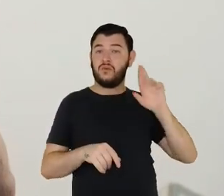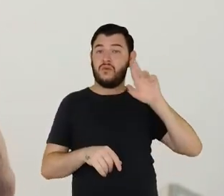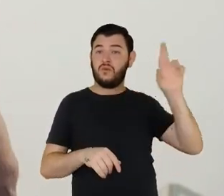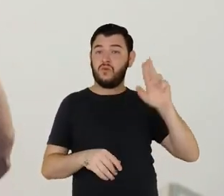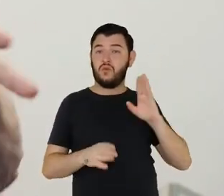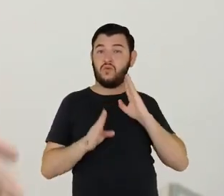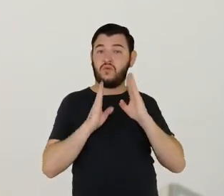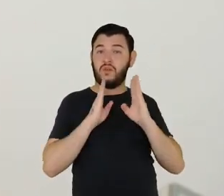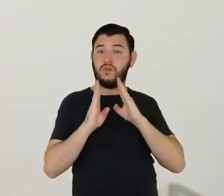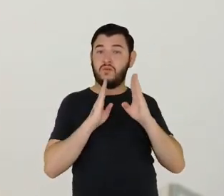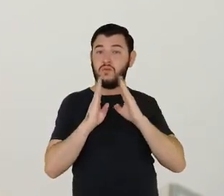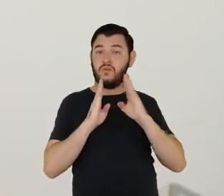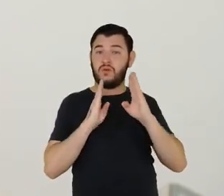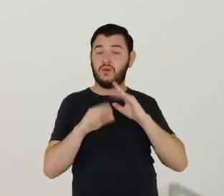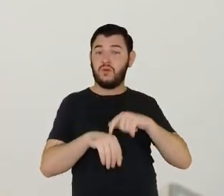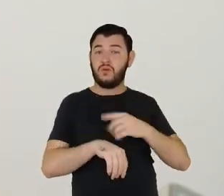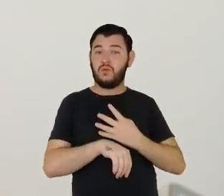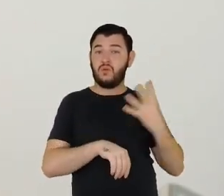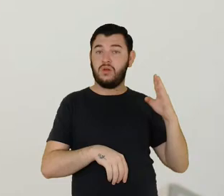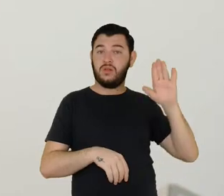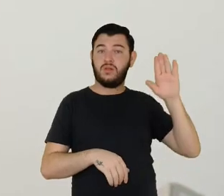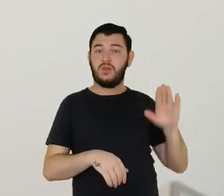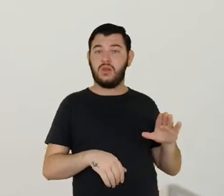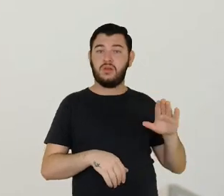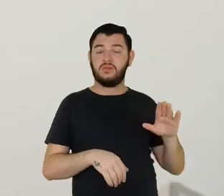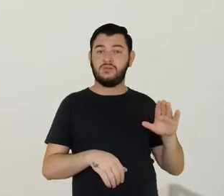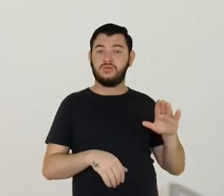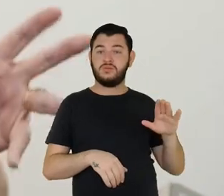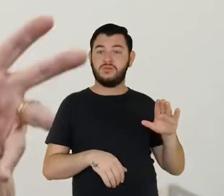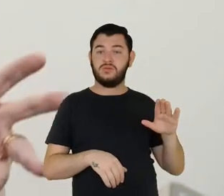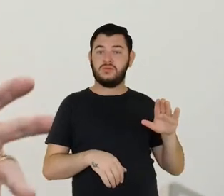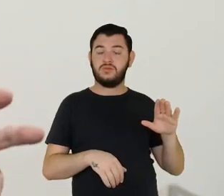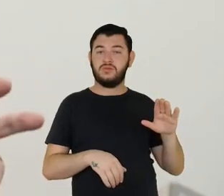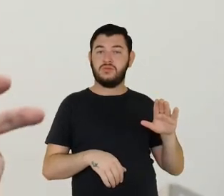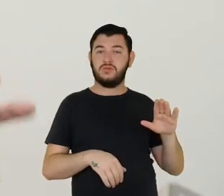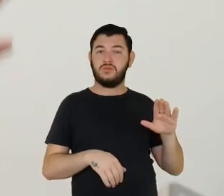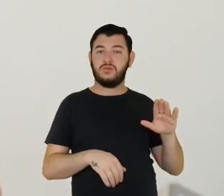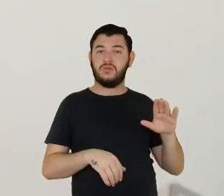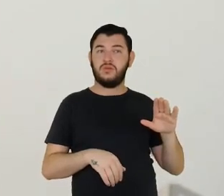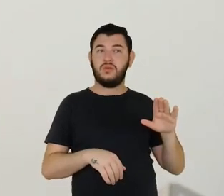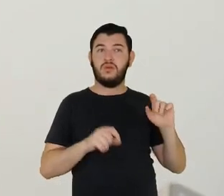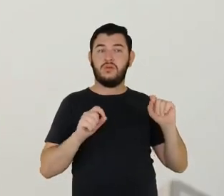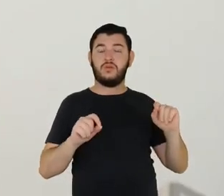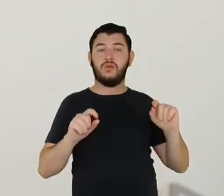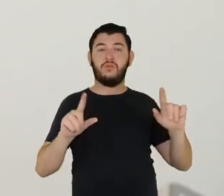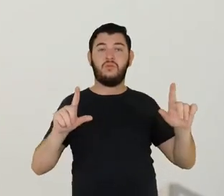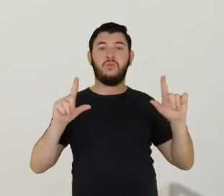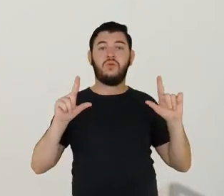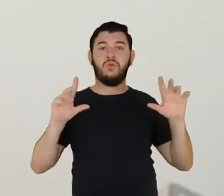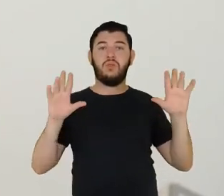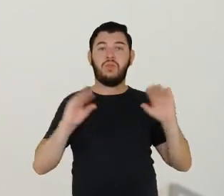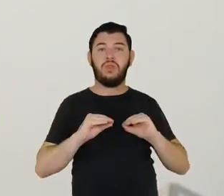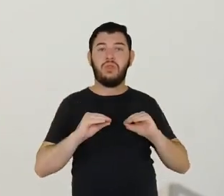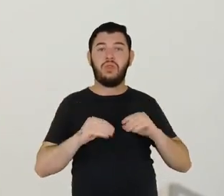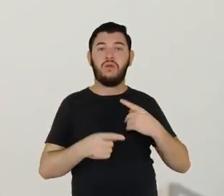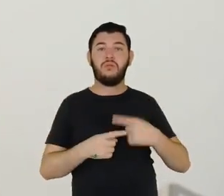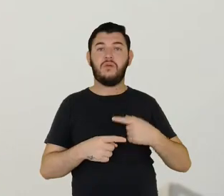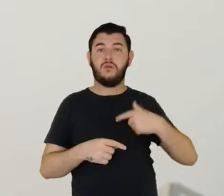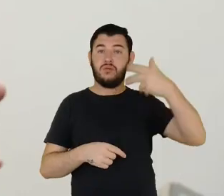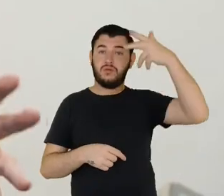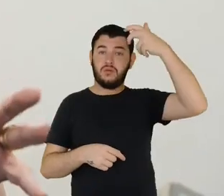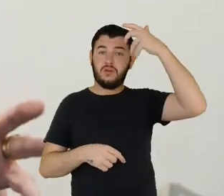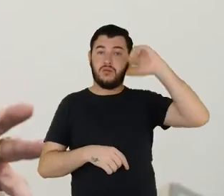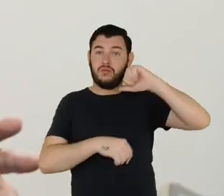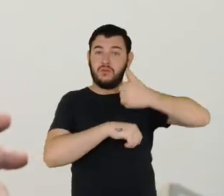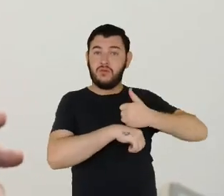do ar porque o Trump tomou o lugar de falar as M dele. Sim. Eu acho que aqui o que nós temos é confiar que o Xandão vai